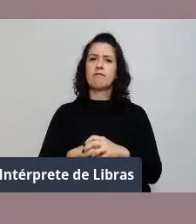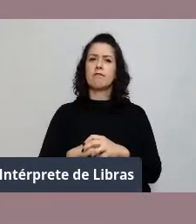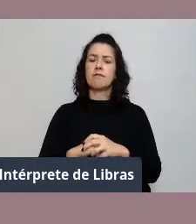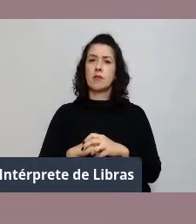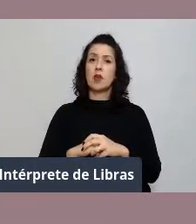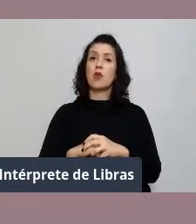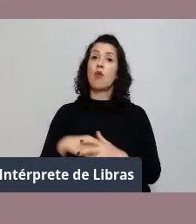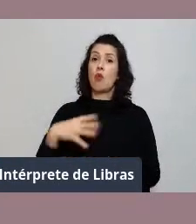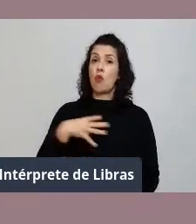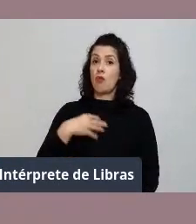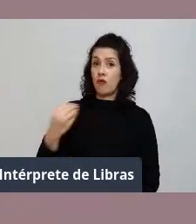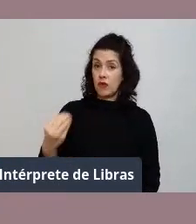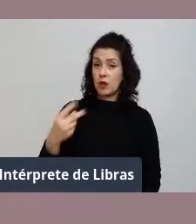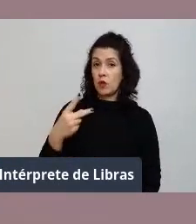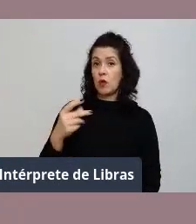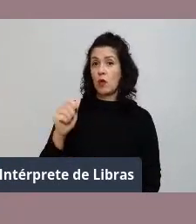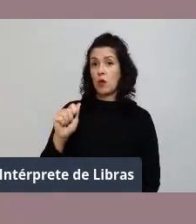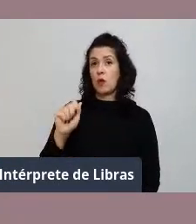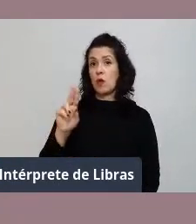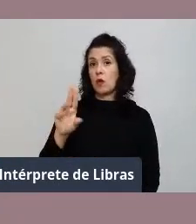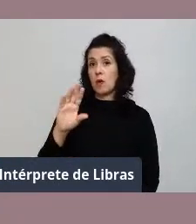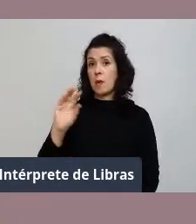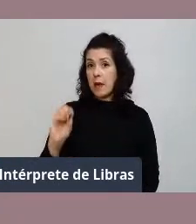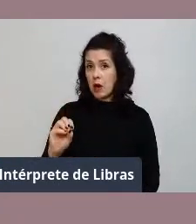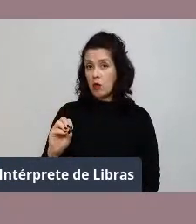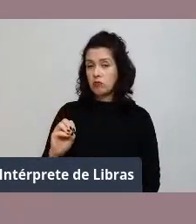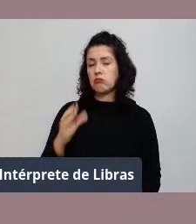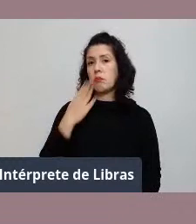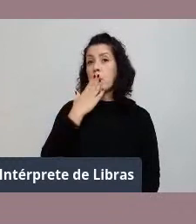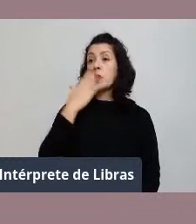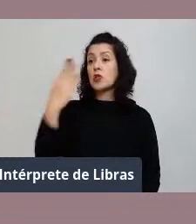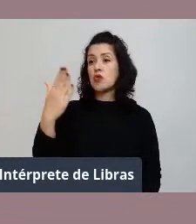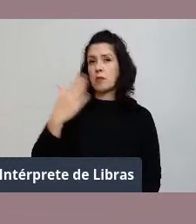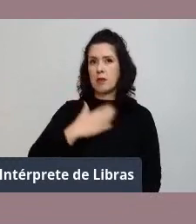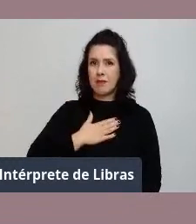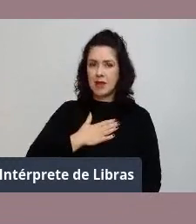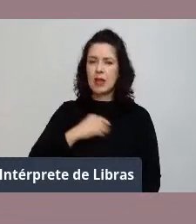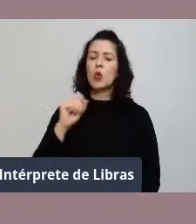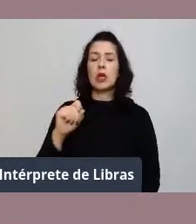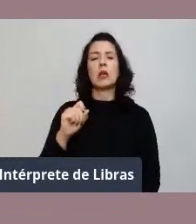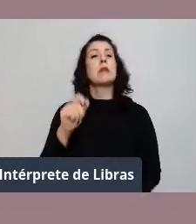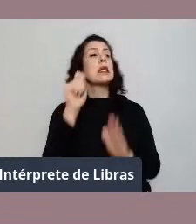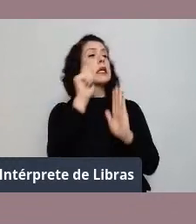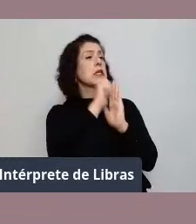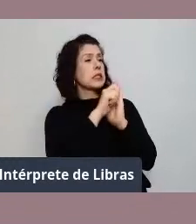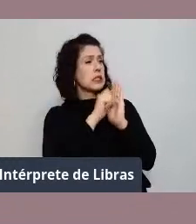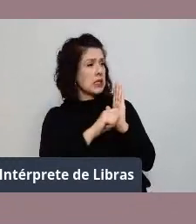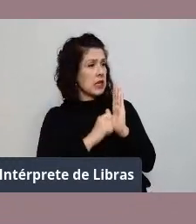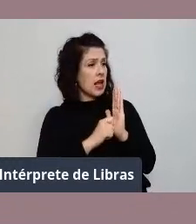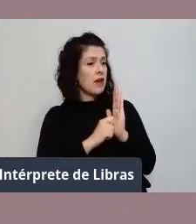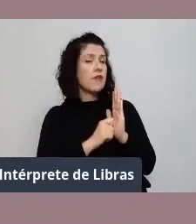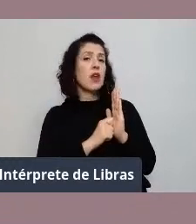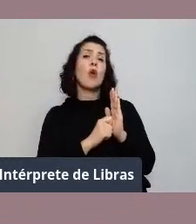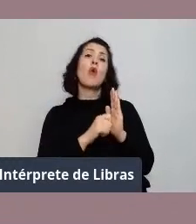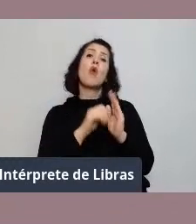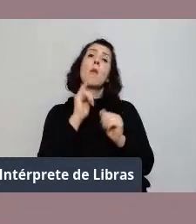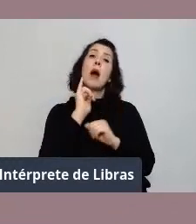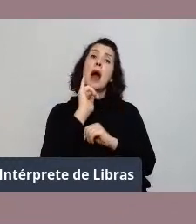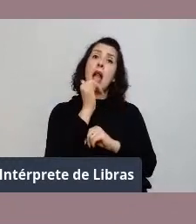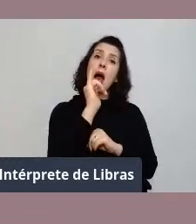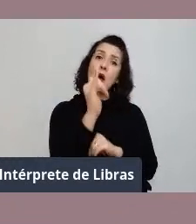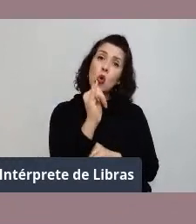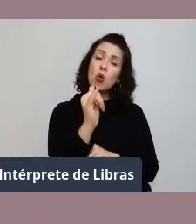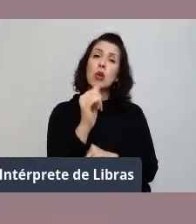pelo Paulo, que eu escrevesse, nas palavras dele, uma crônica do encontro com os